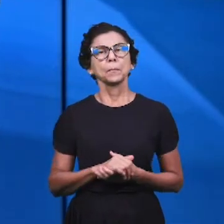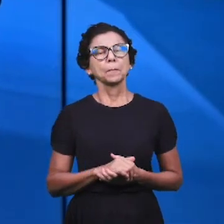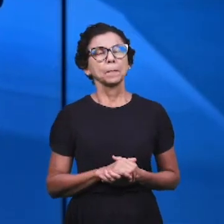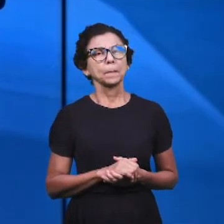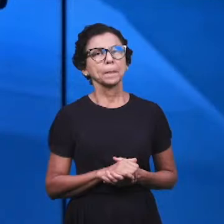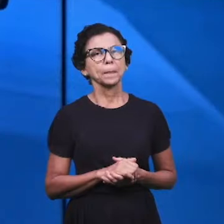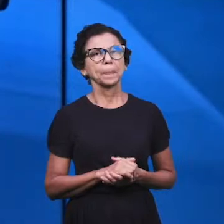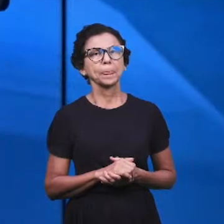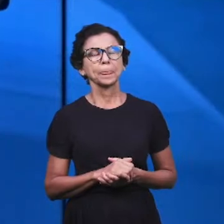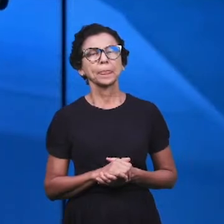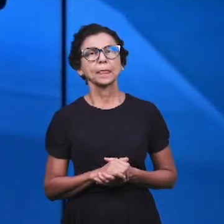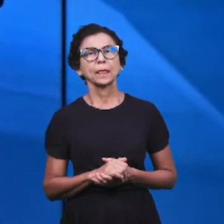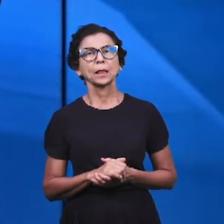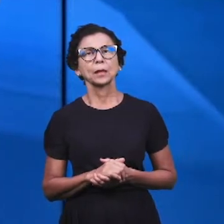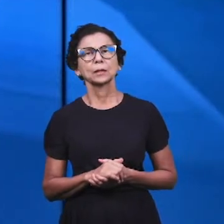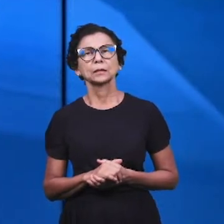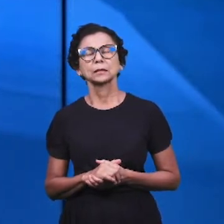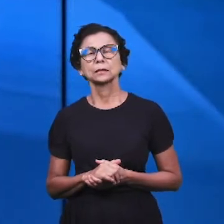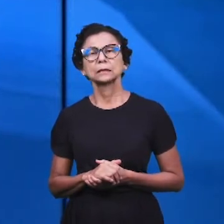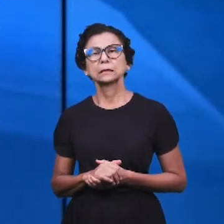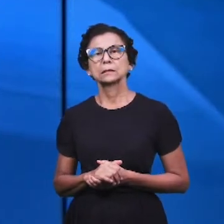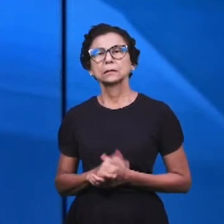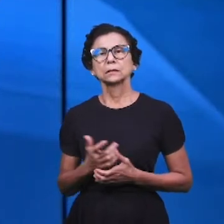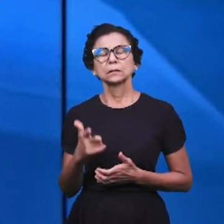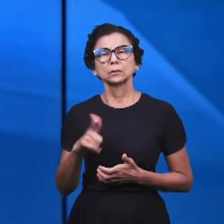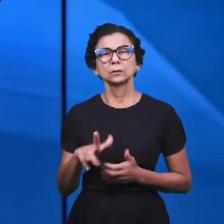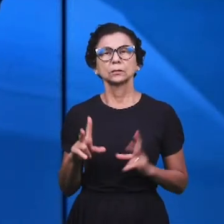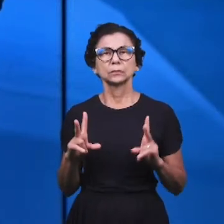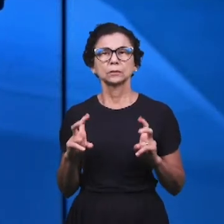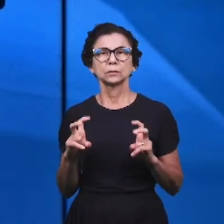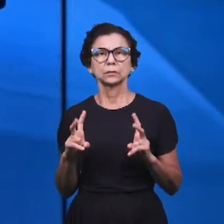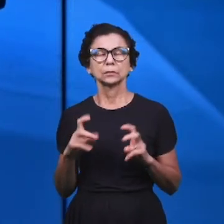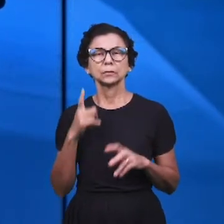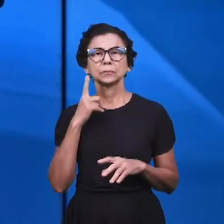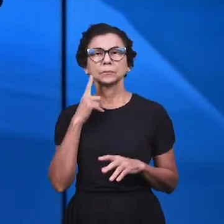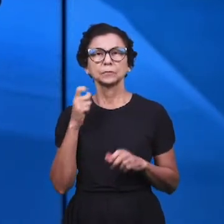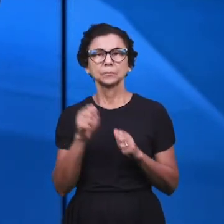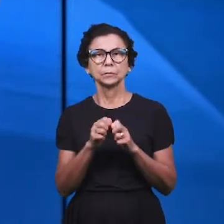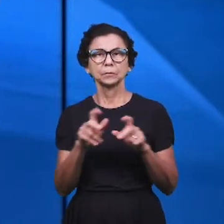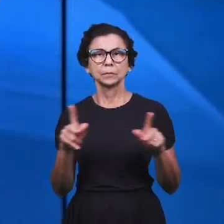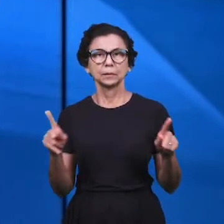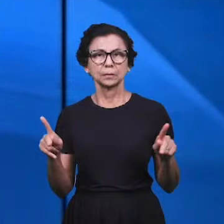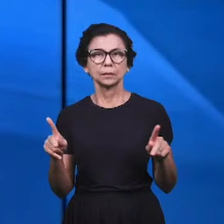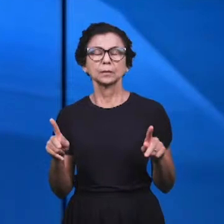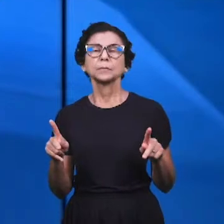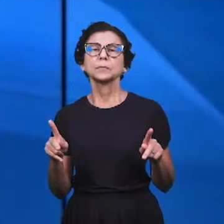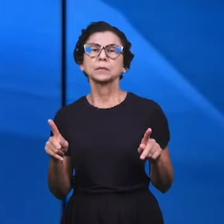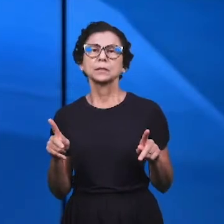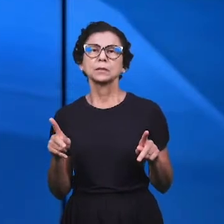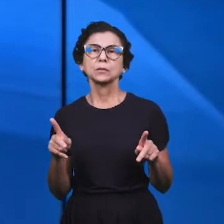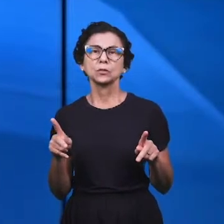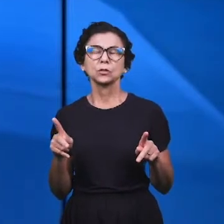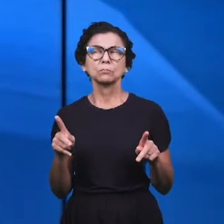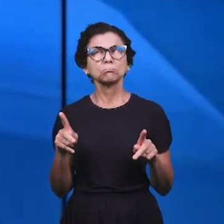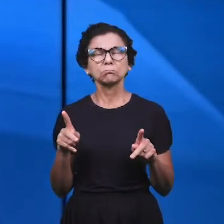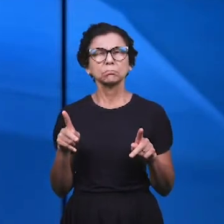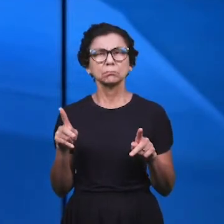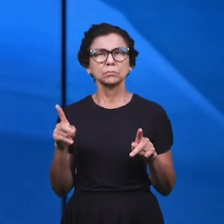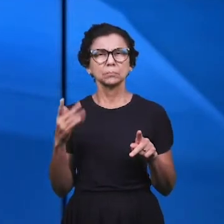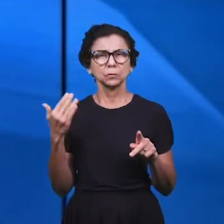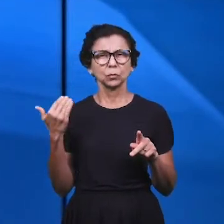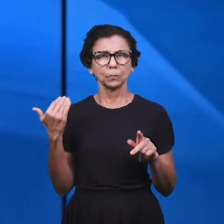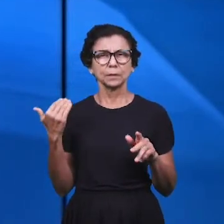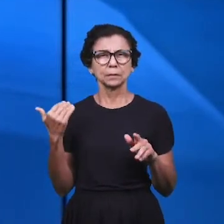basear agora, mais uma vez, este tema no livro de Apocalipse, no qual nós já entramos, algumas